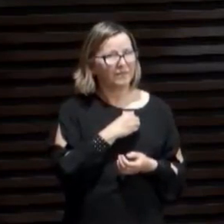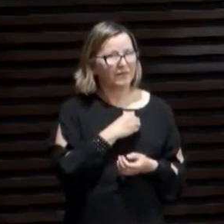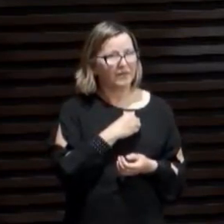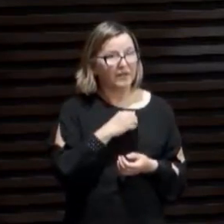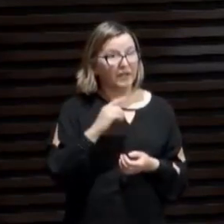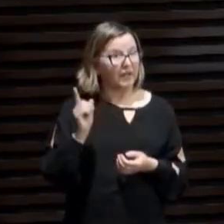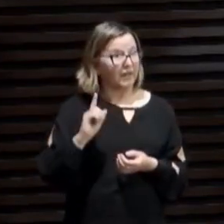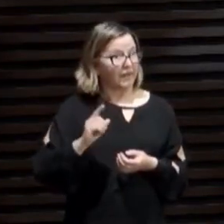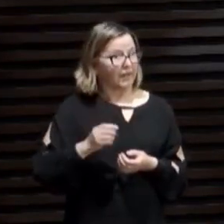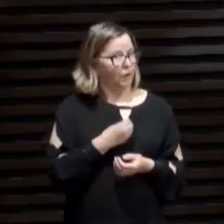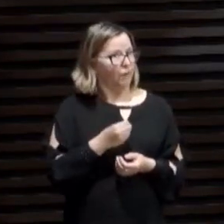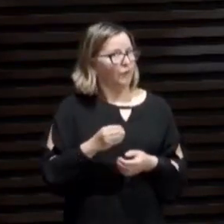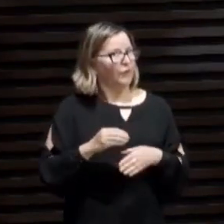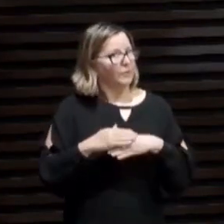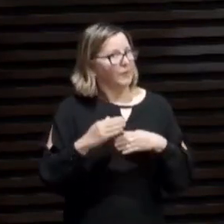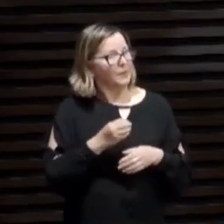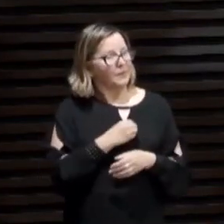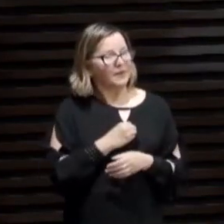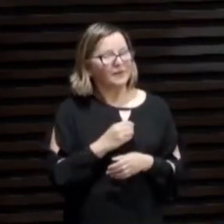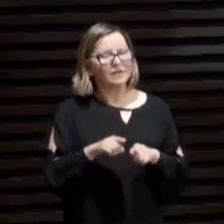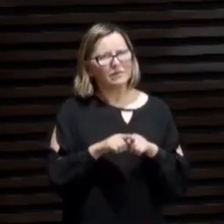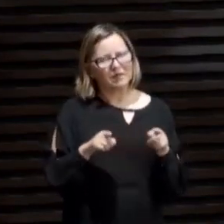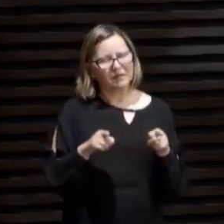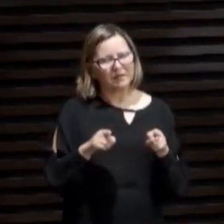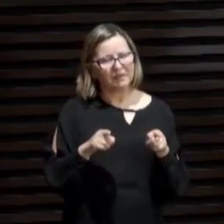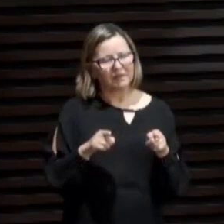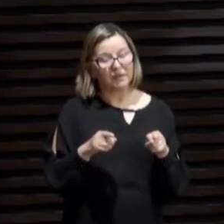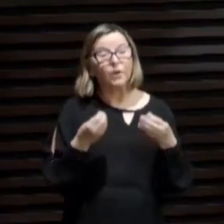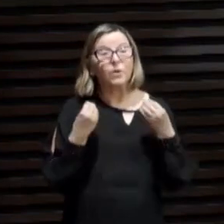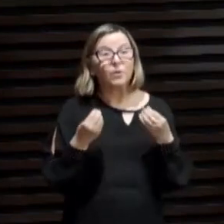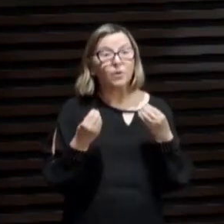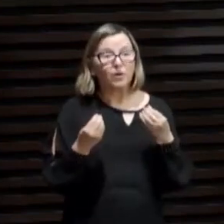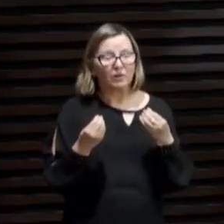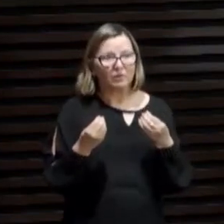graças a Deus, mas como que um ser